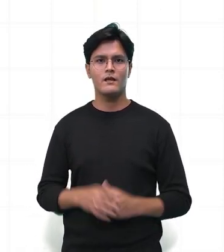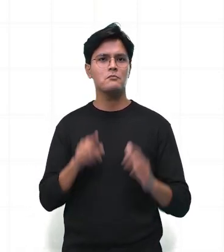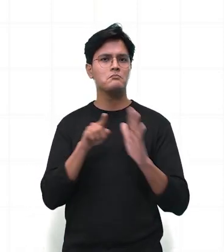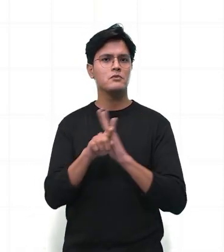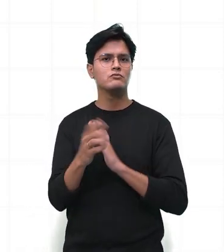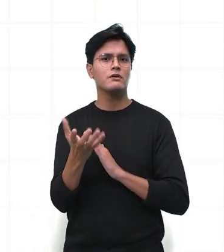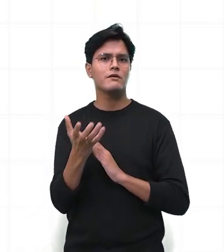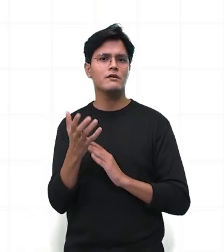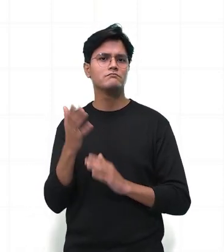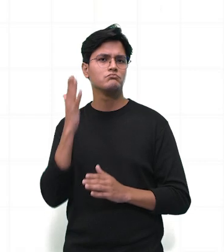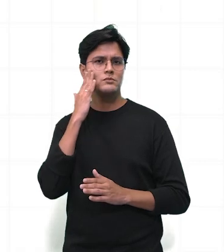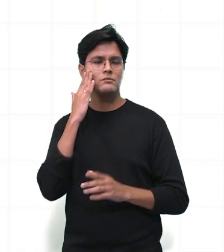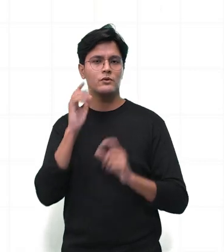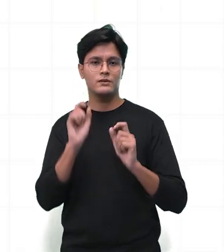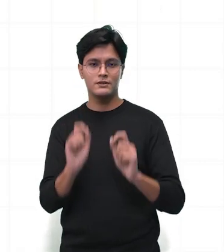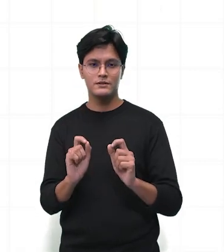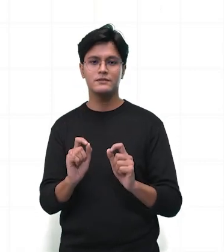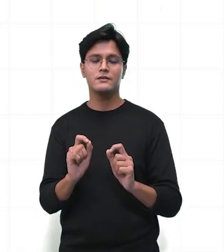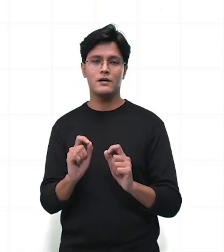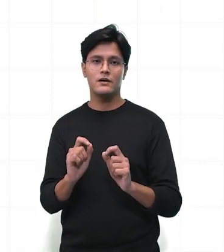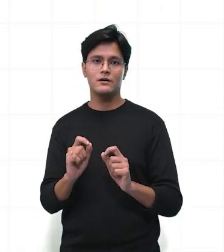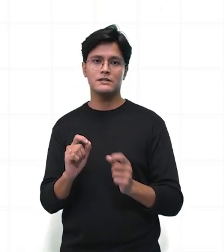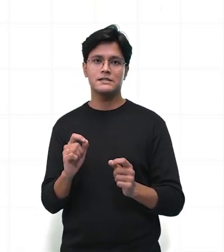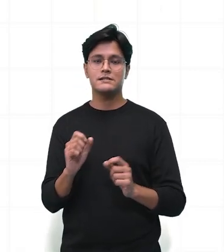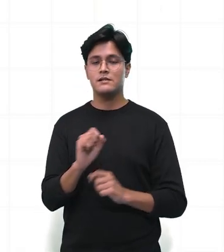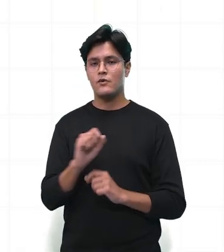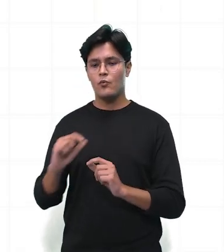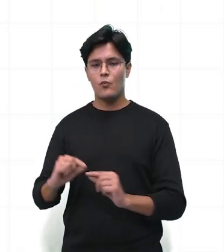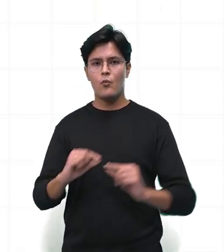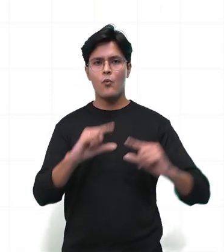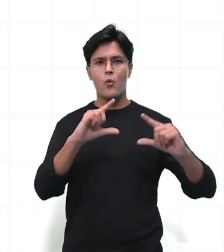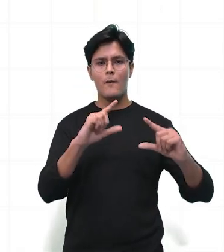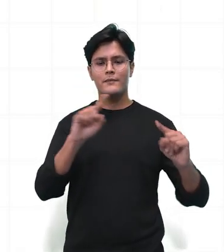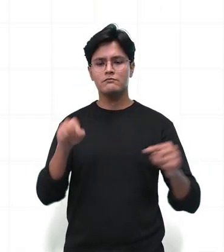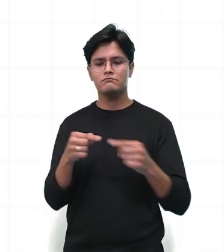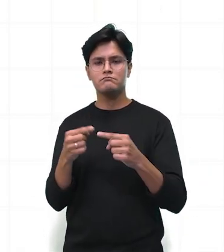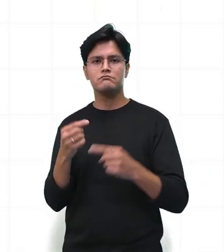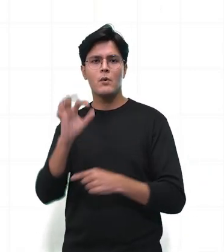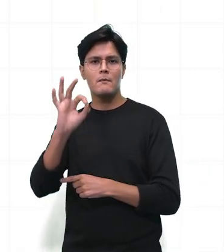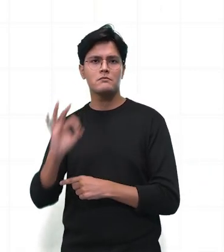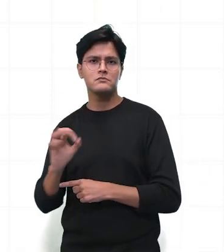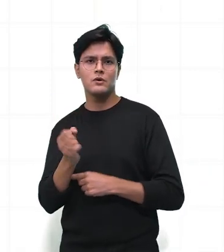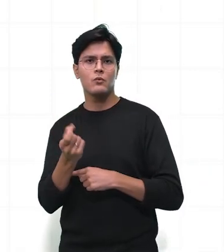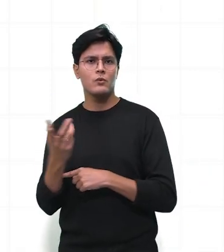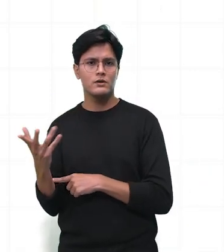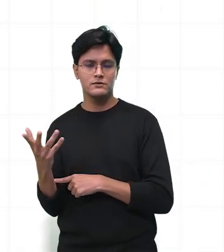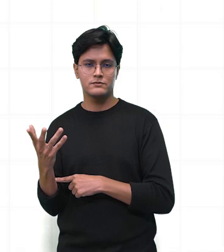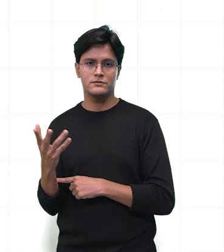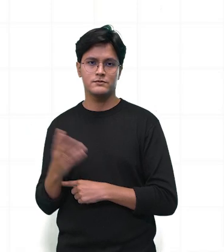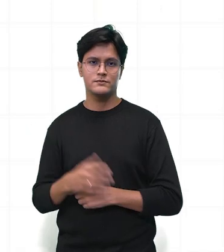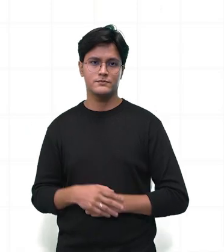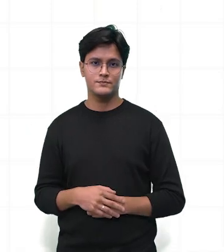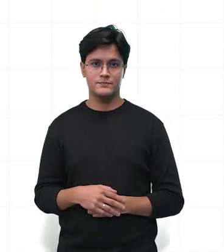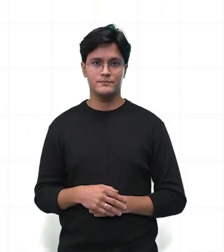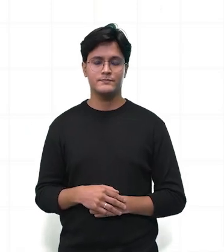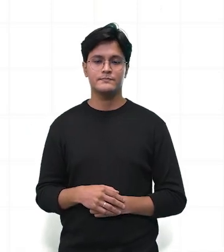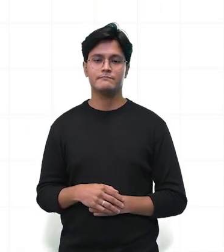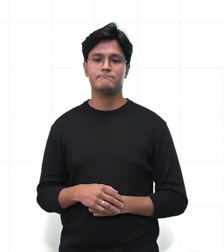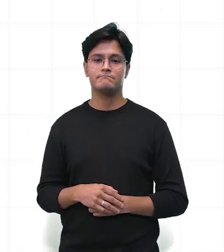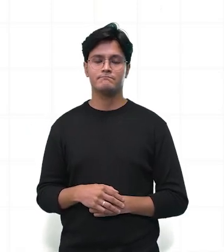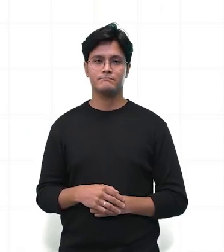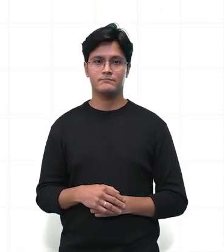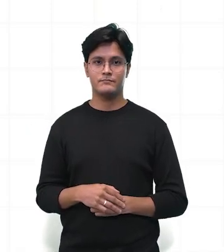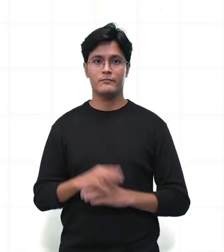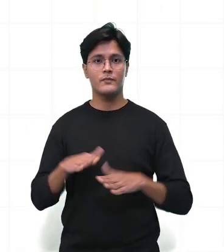aumento percentual que houve, né, no peso de Diana? Muito bem. Então, o que